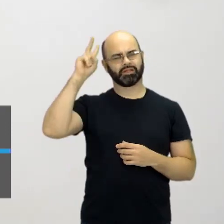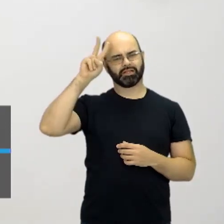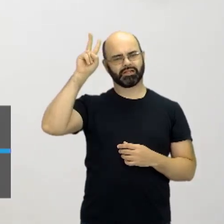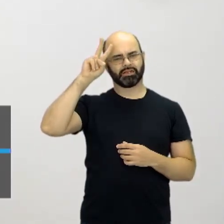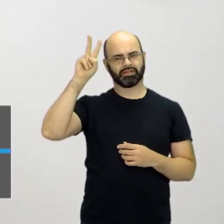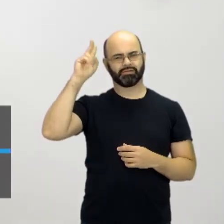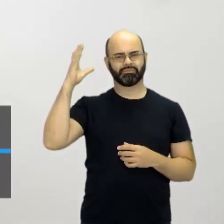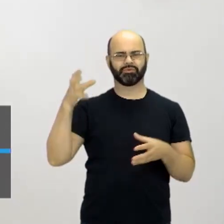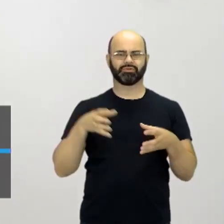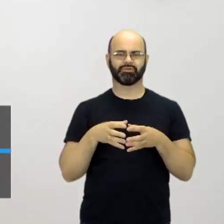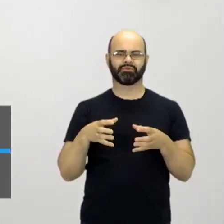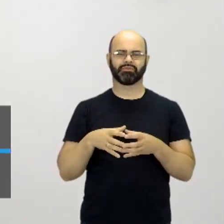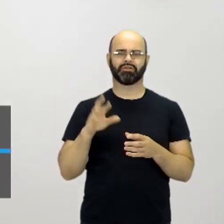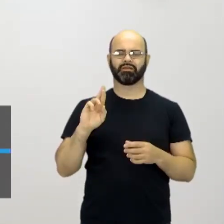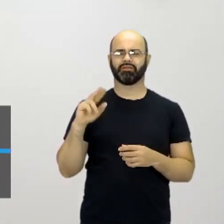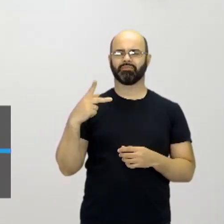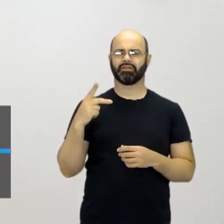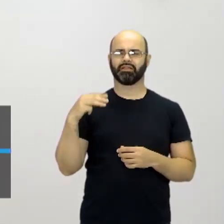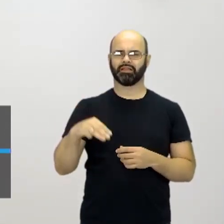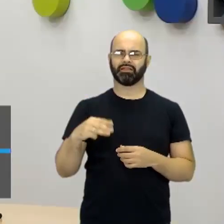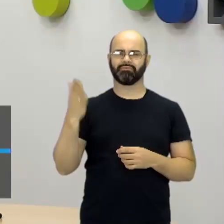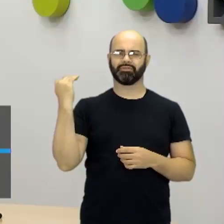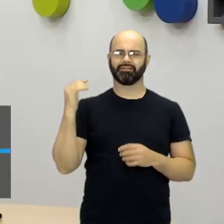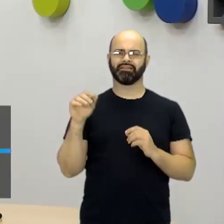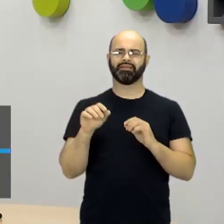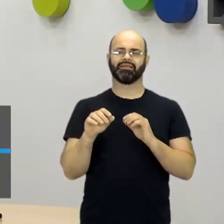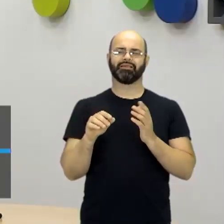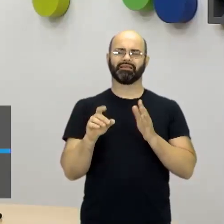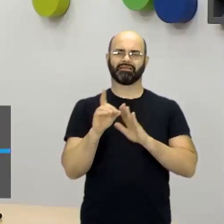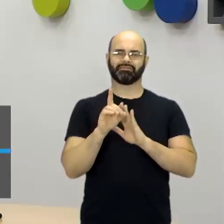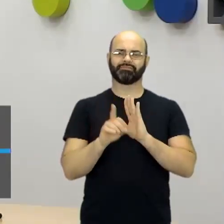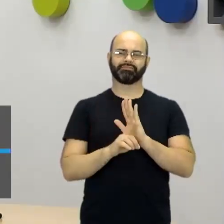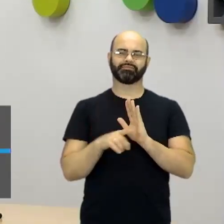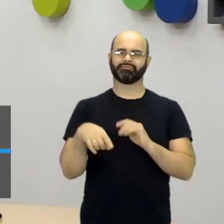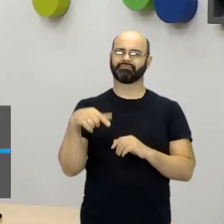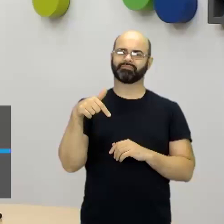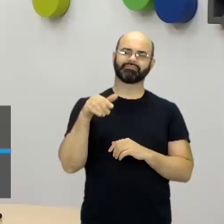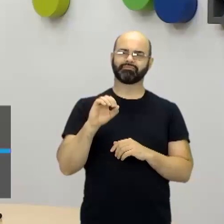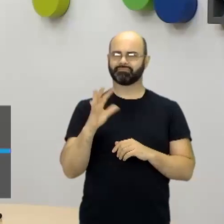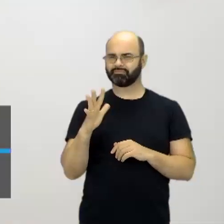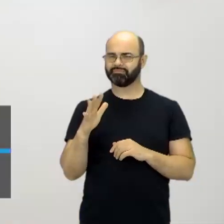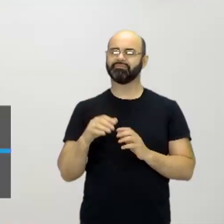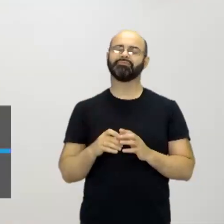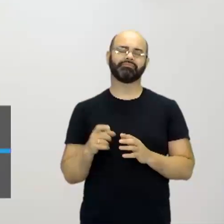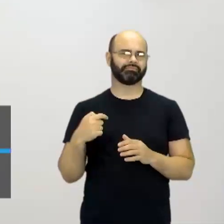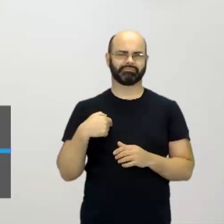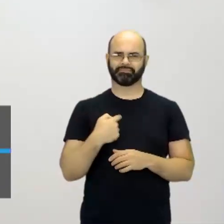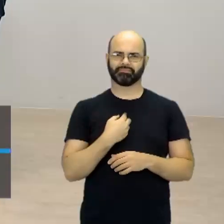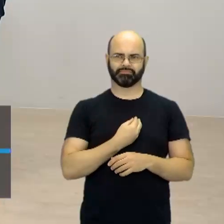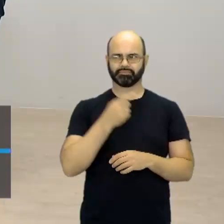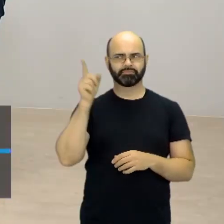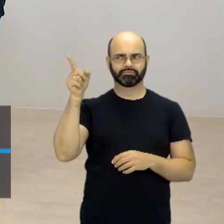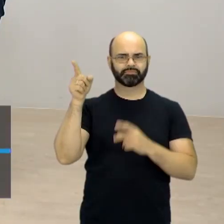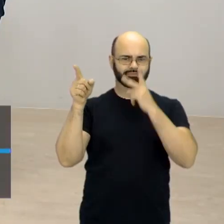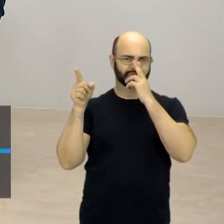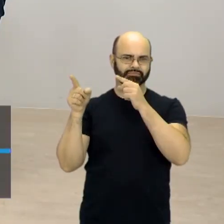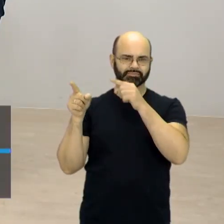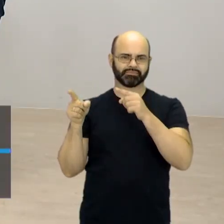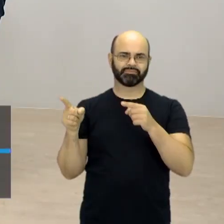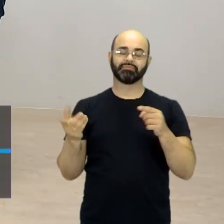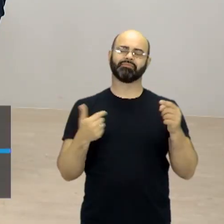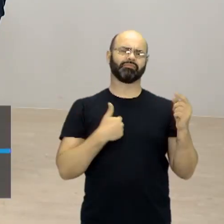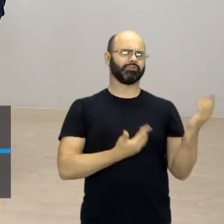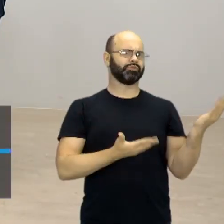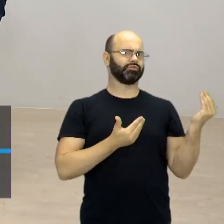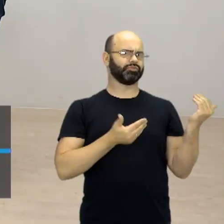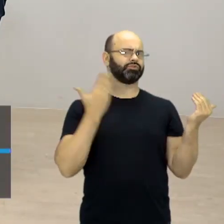na década de 80 e 90 não é do meu tempo não é você já tinha passado essa fase é perde o seu tempo ao mesmo tempo é porque ela